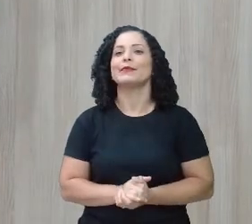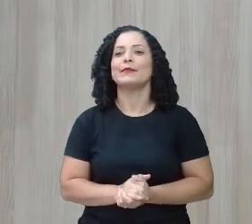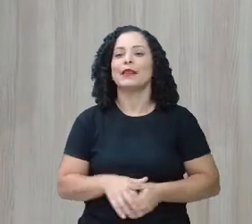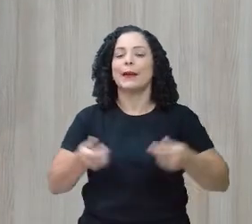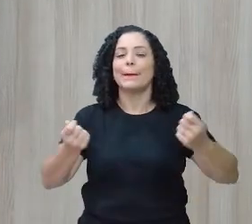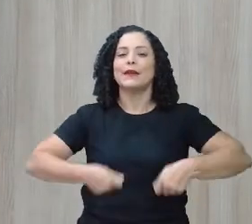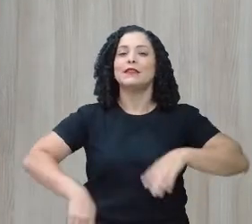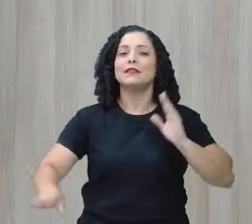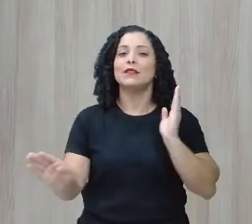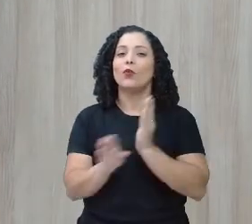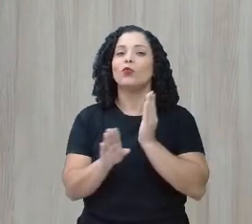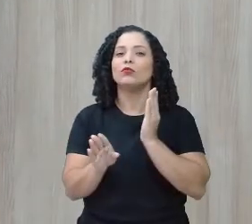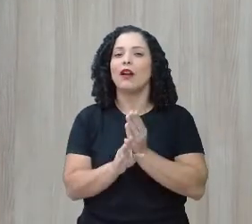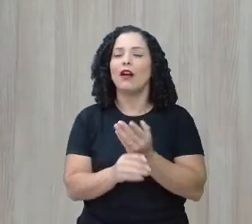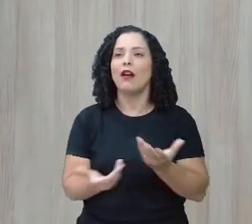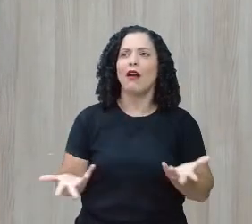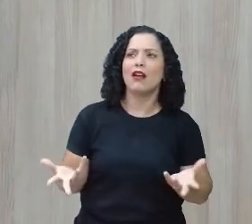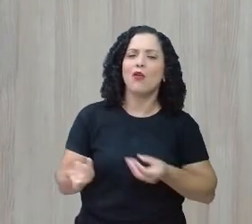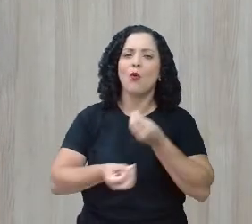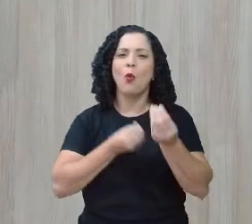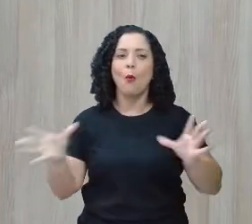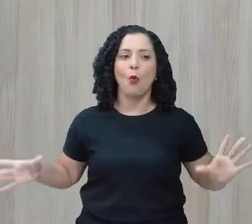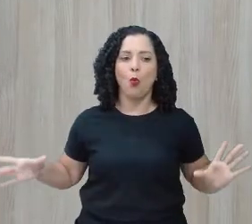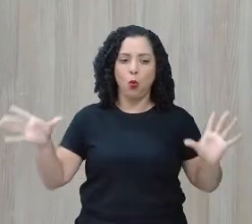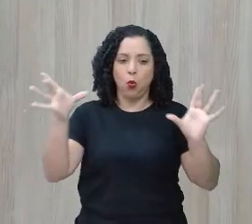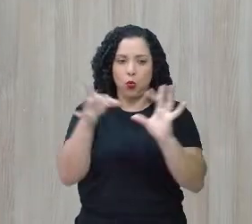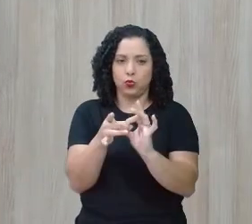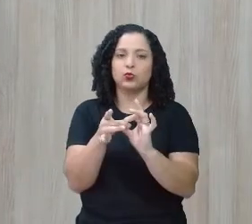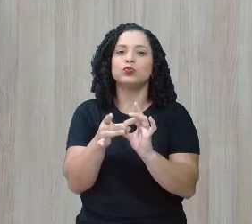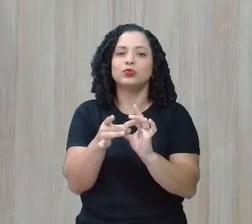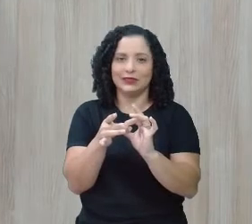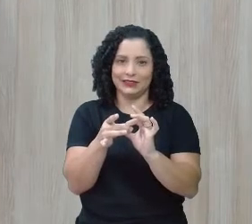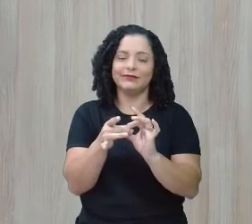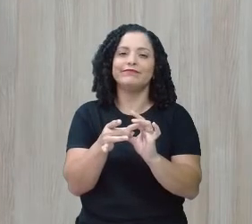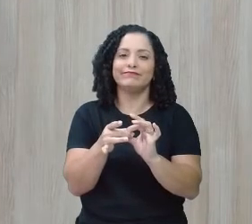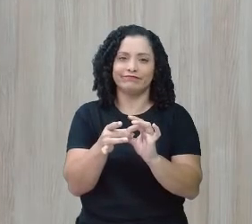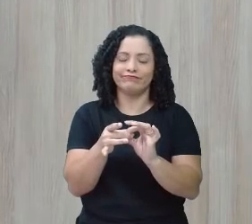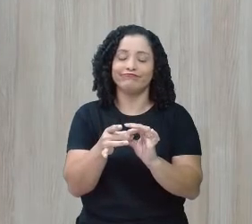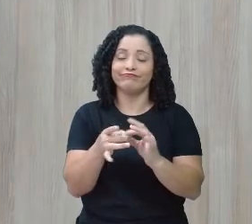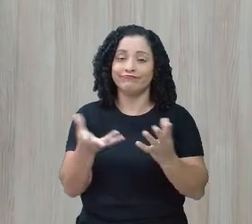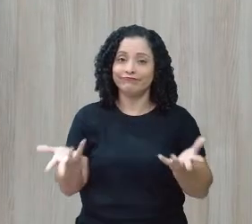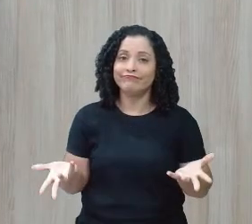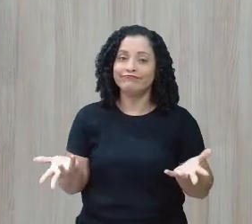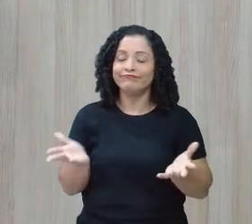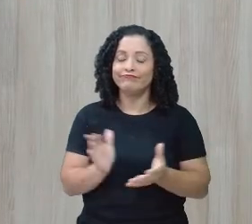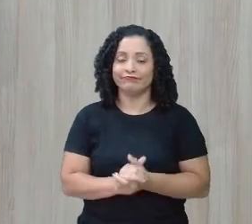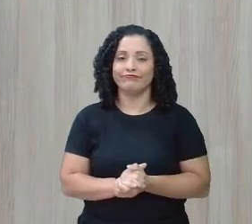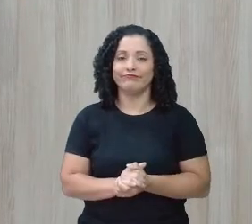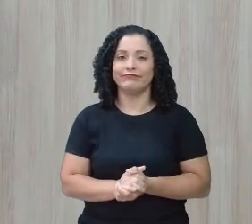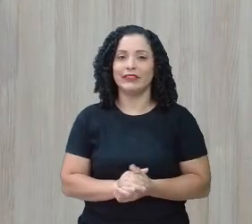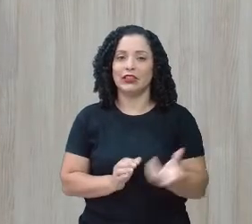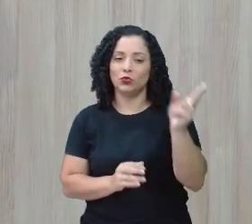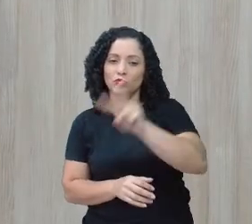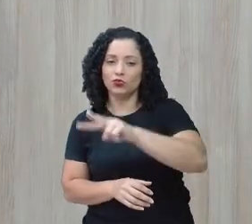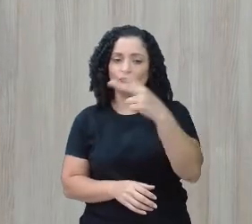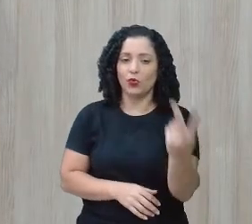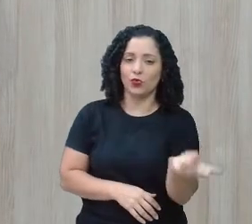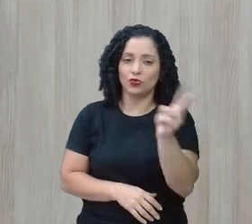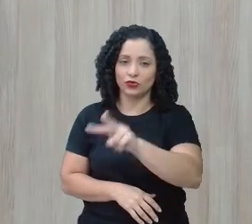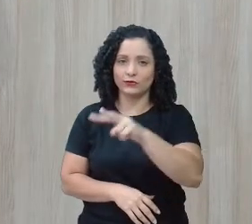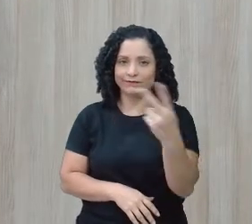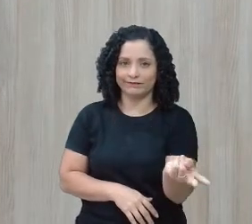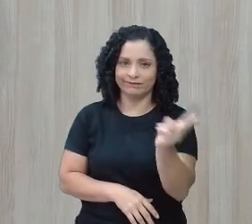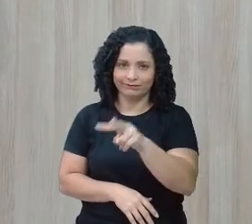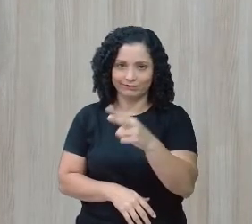aí uma forma de juntar as duas equações, encontrando um único valor que satisfaçam as duas equações ao mesmo